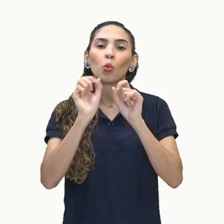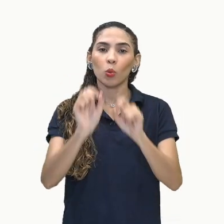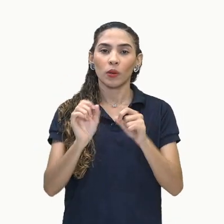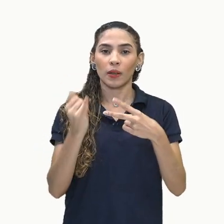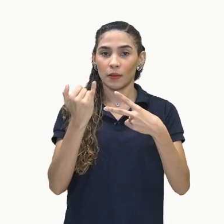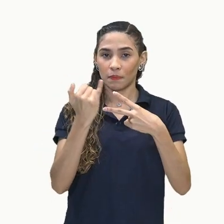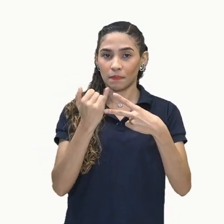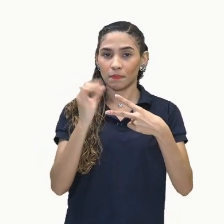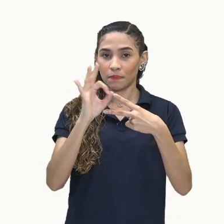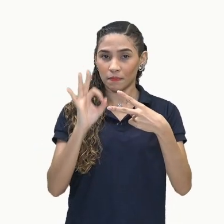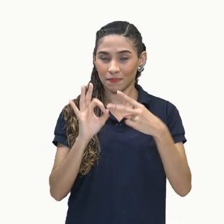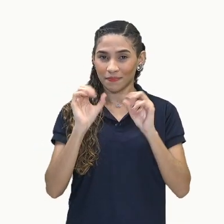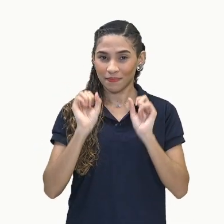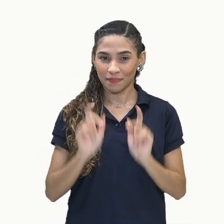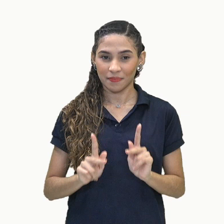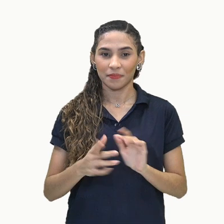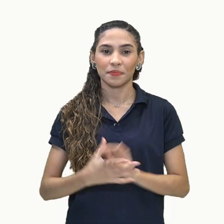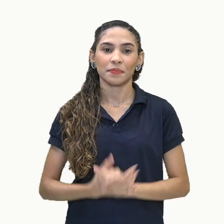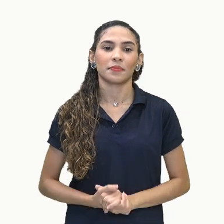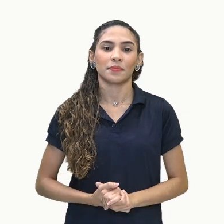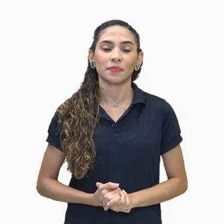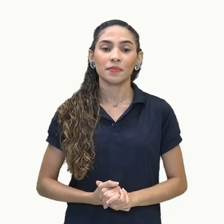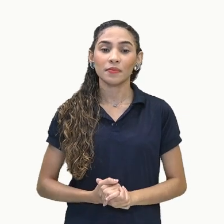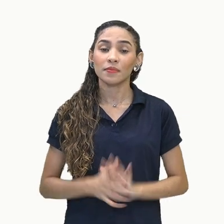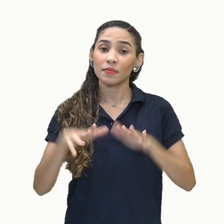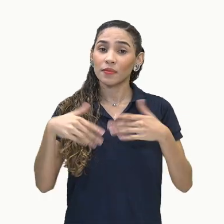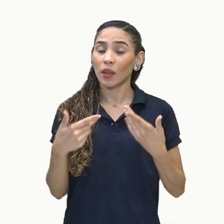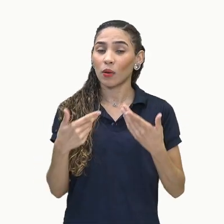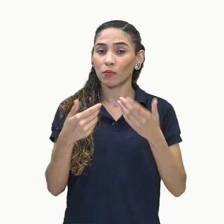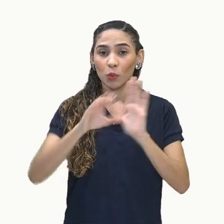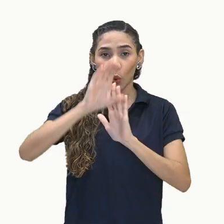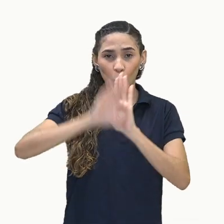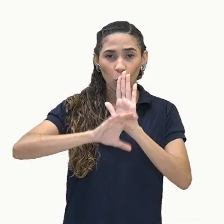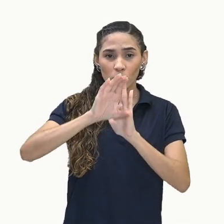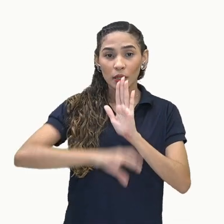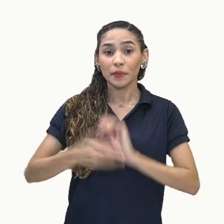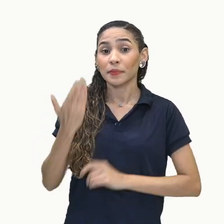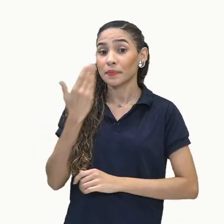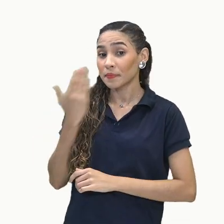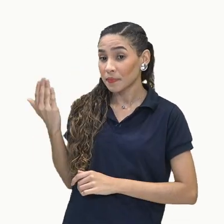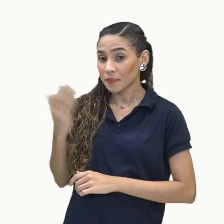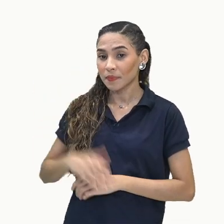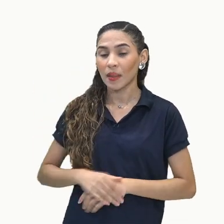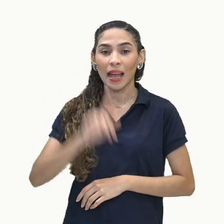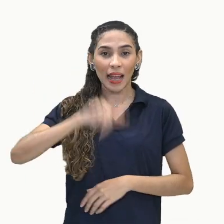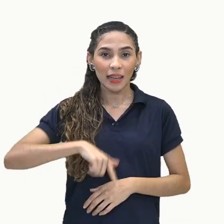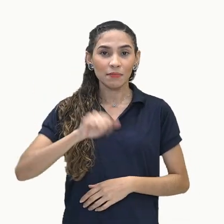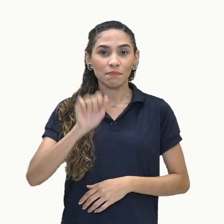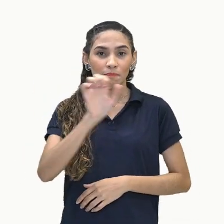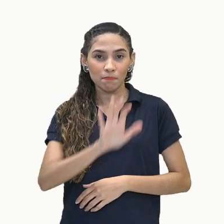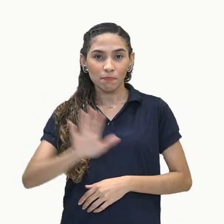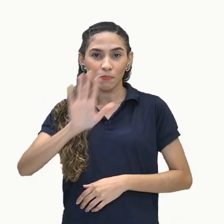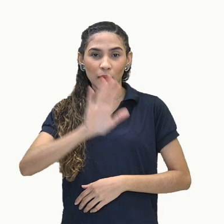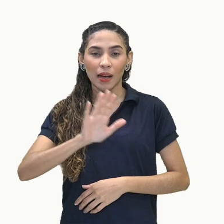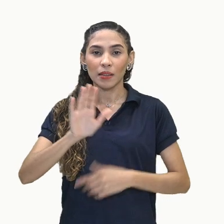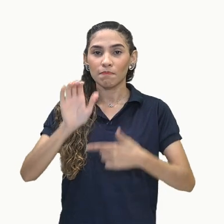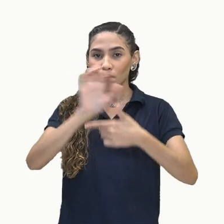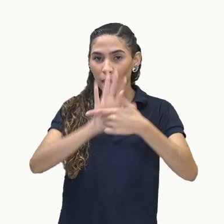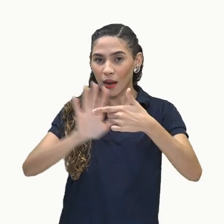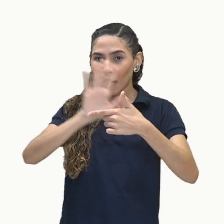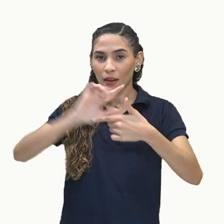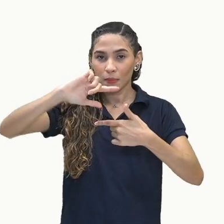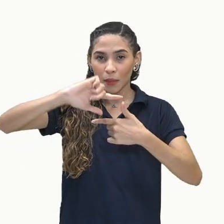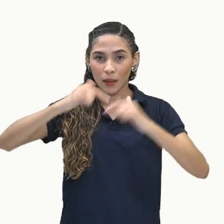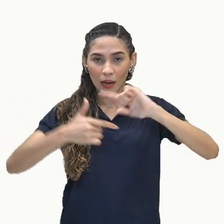polígonos, ok? Então, que de acordo com a definição de polígonos, ó, são figuras geométricas